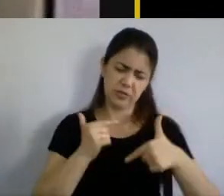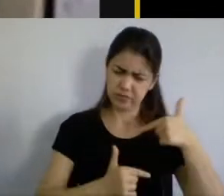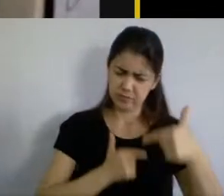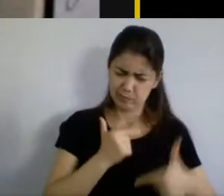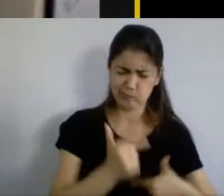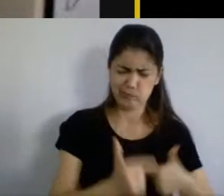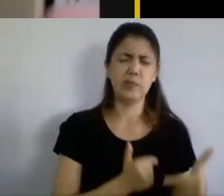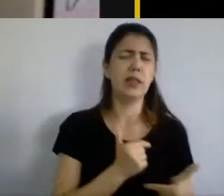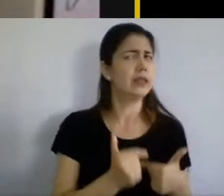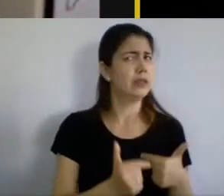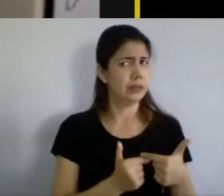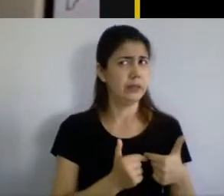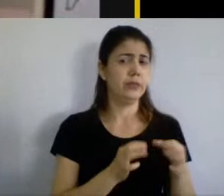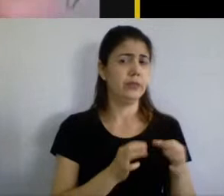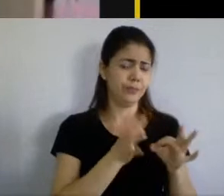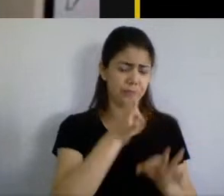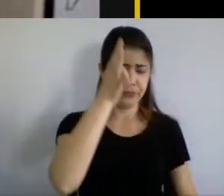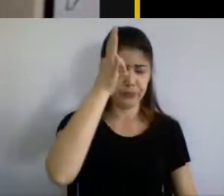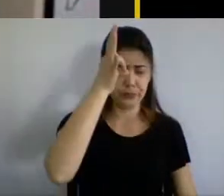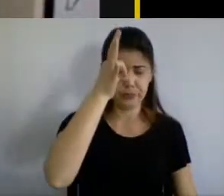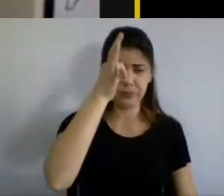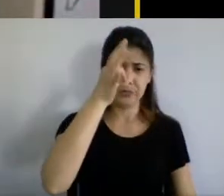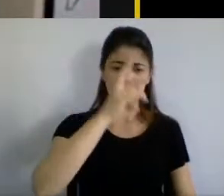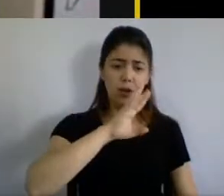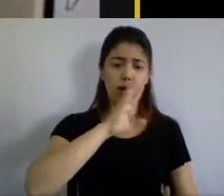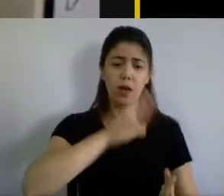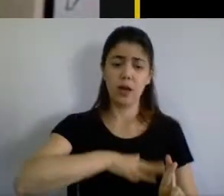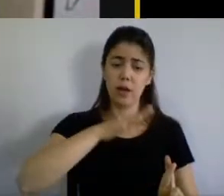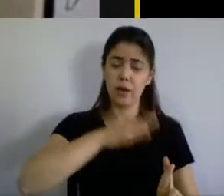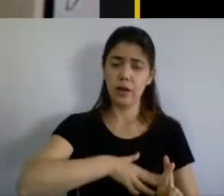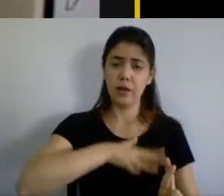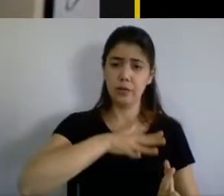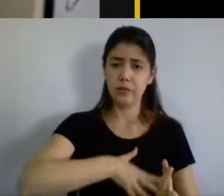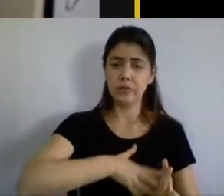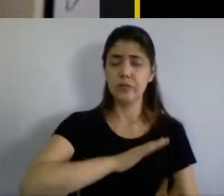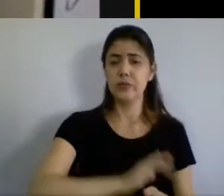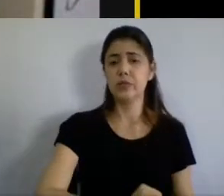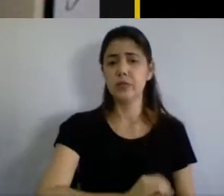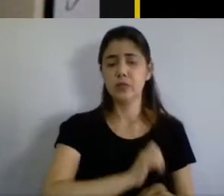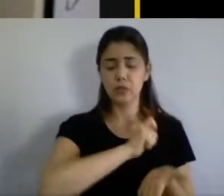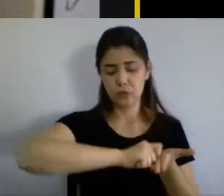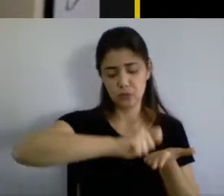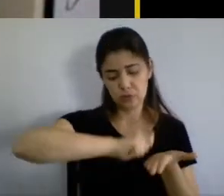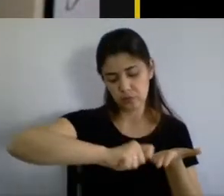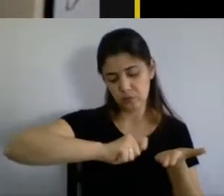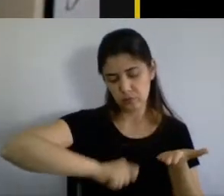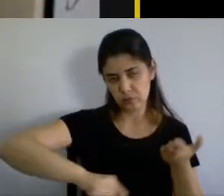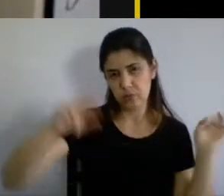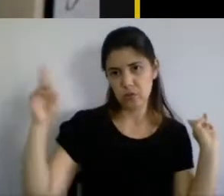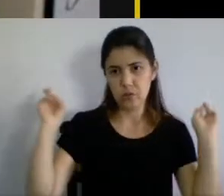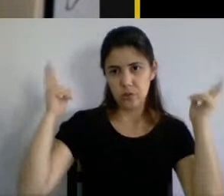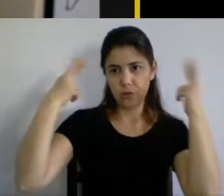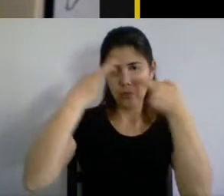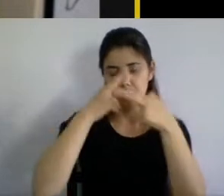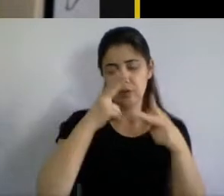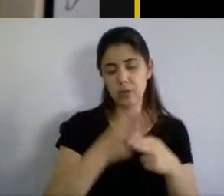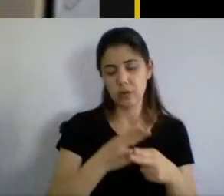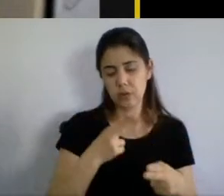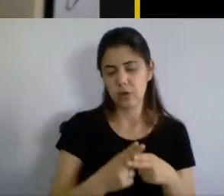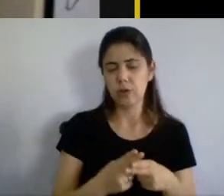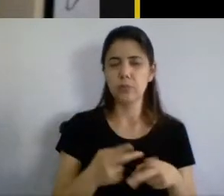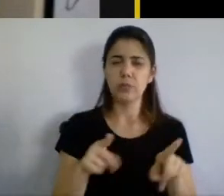em cada autor grego e romano e depois autores do século XV,